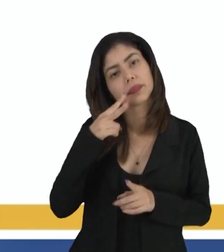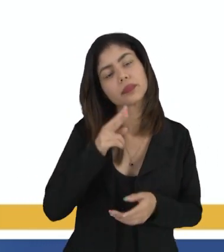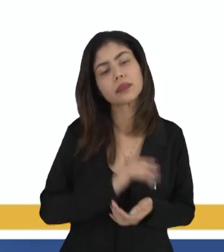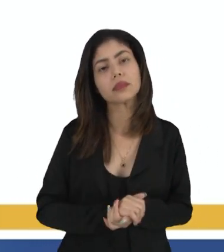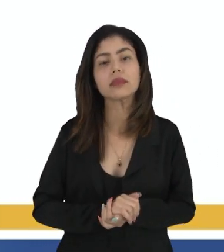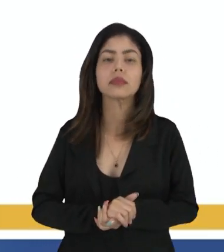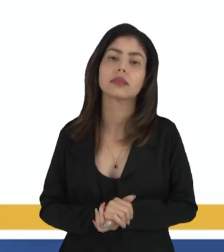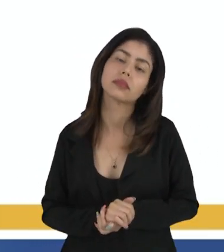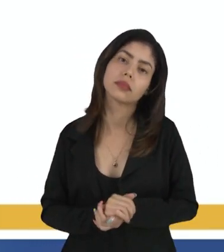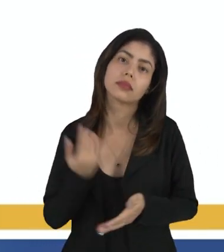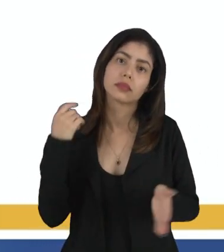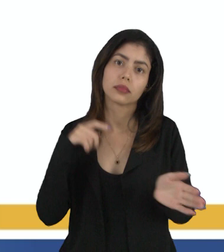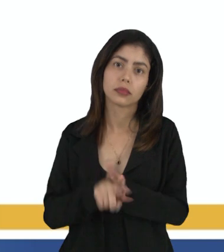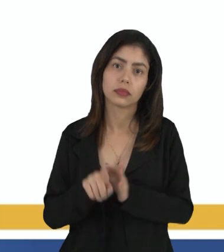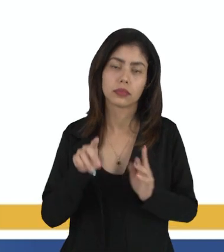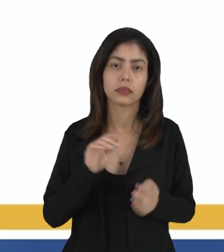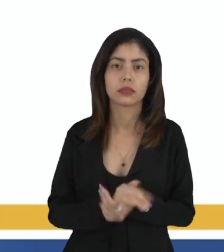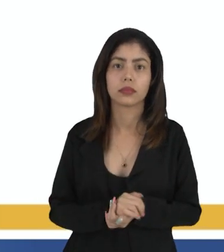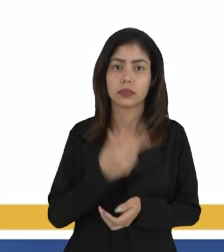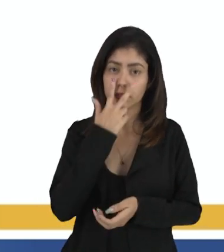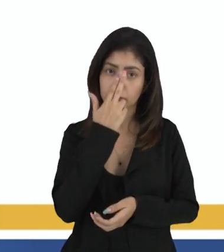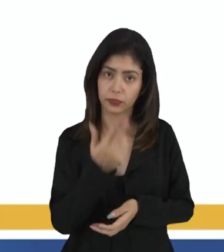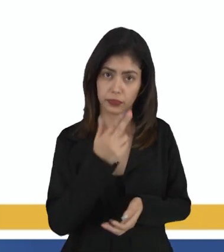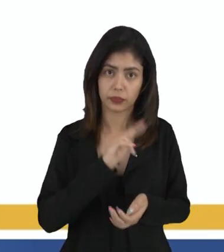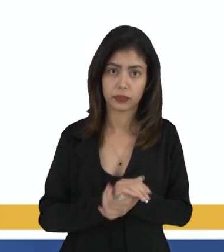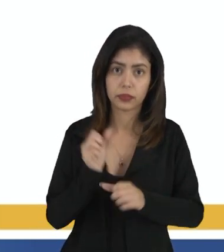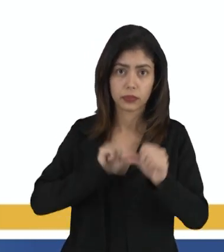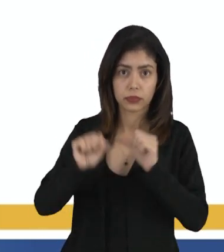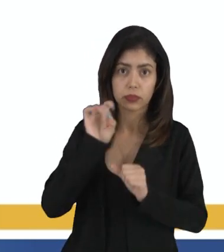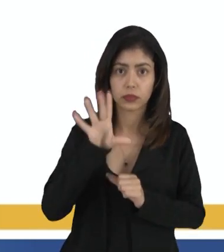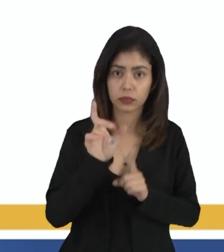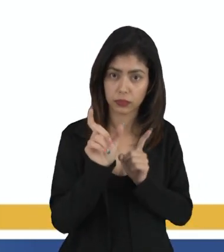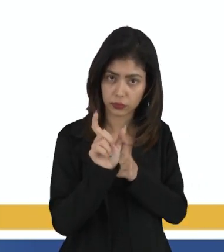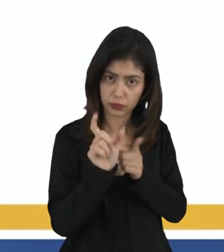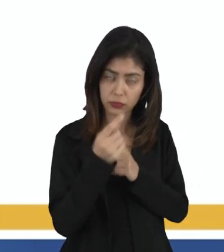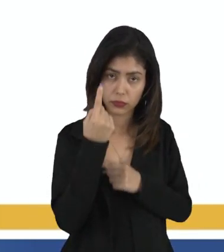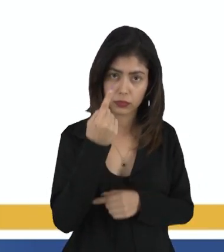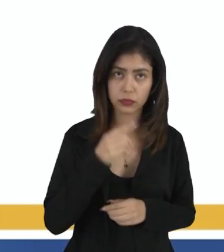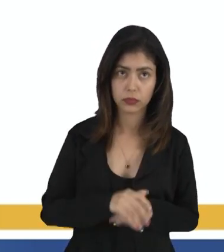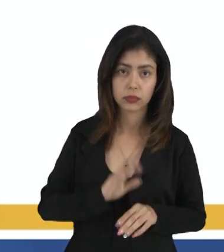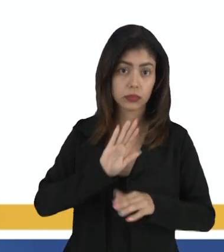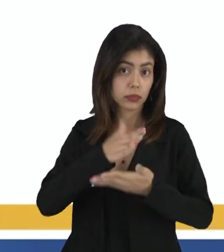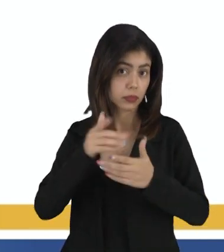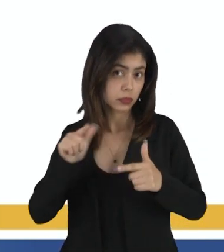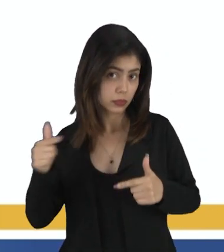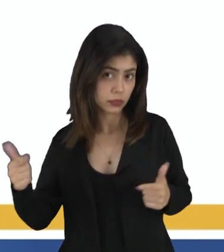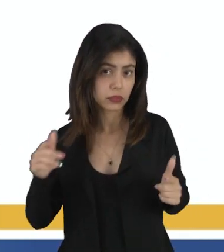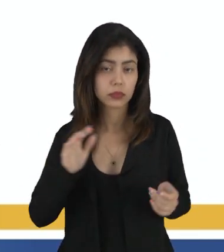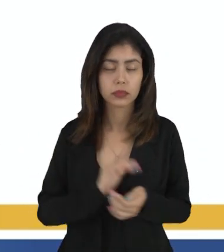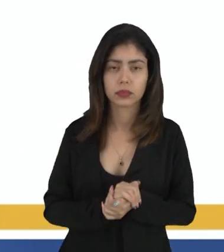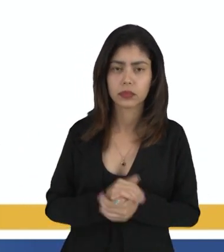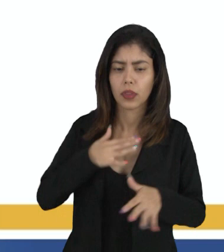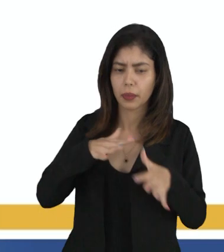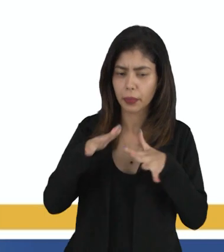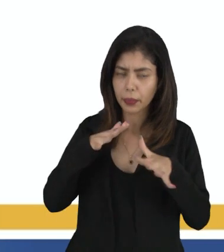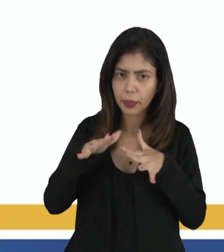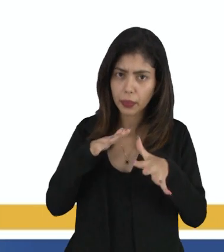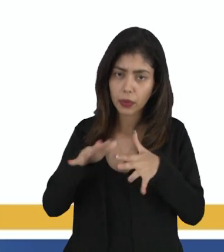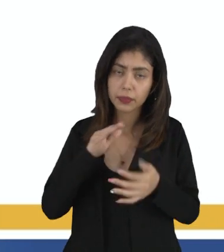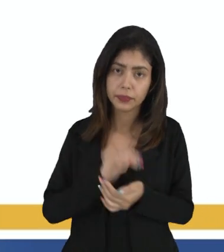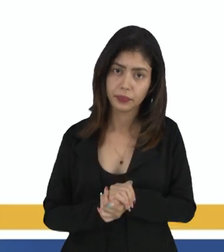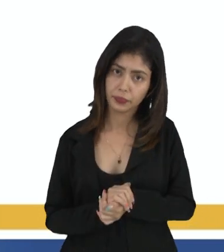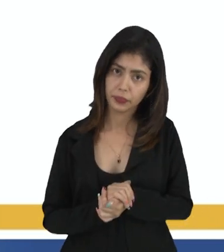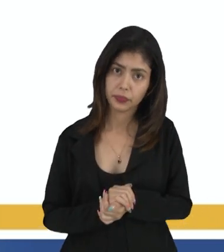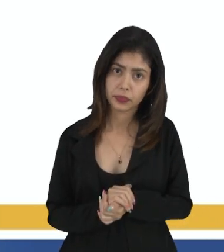que B e E são questões extremamente parecidas e o que vai mudar é apenas uma palavra, que ela diz que quanto mais agitadas as